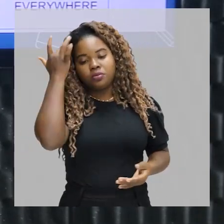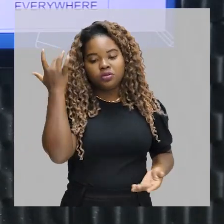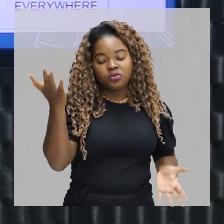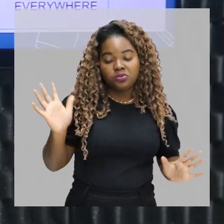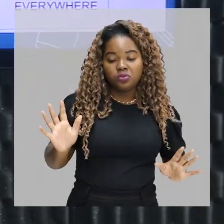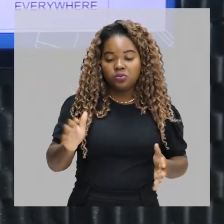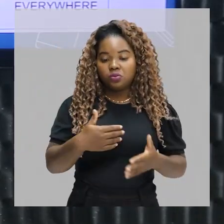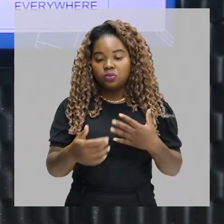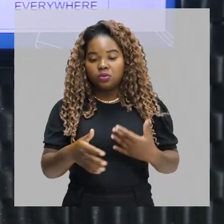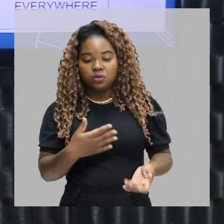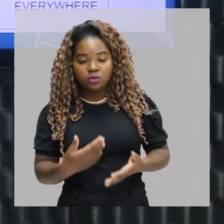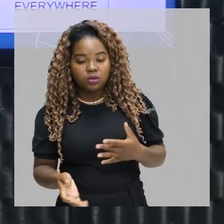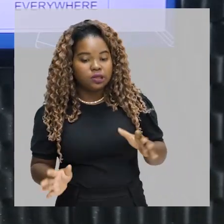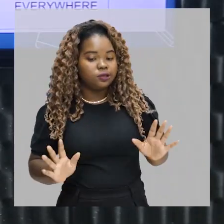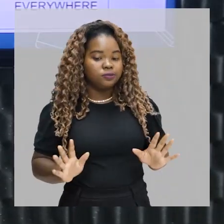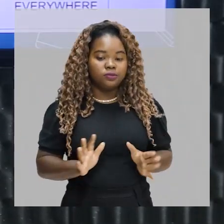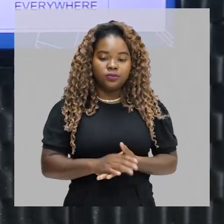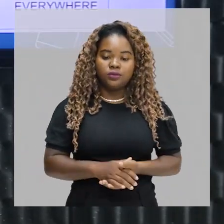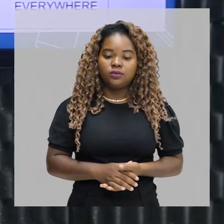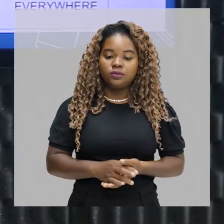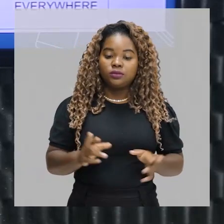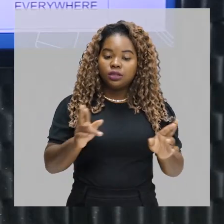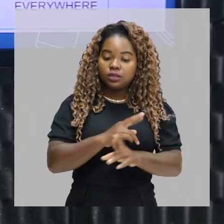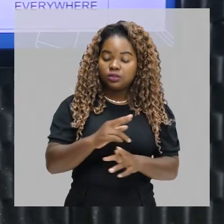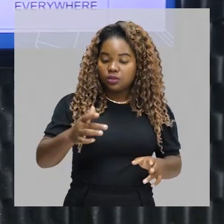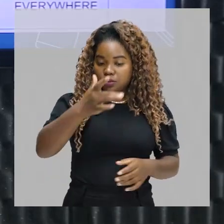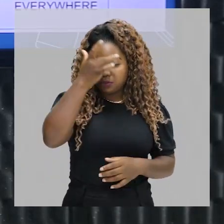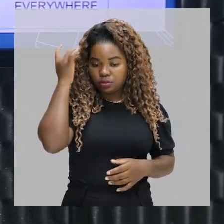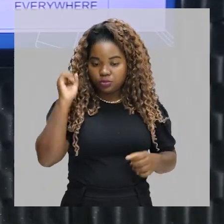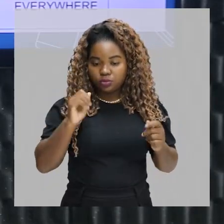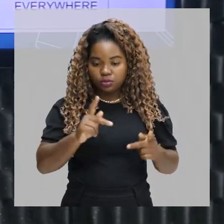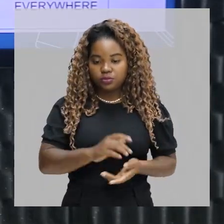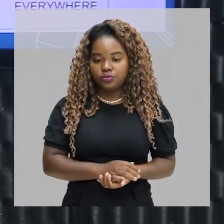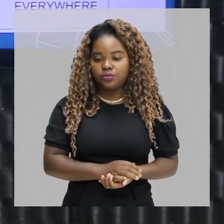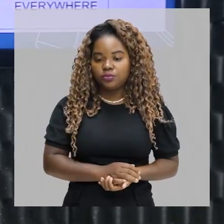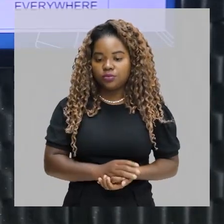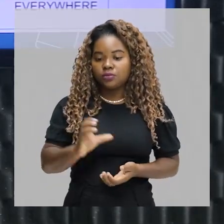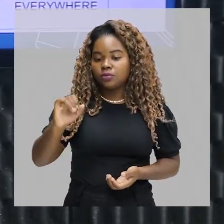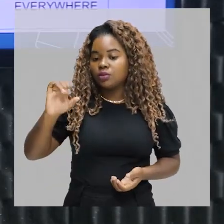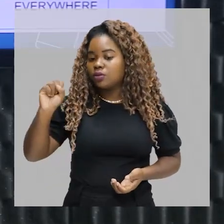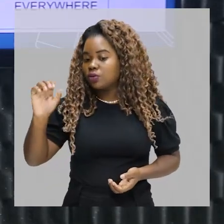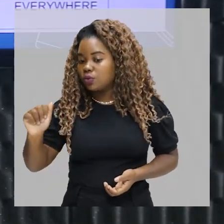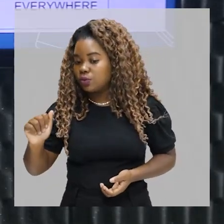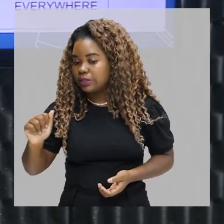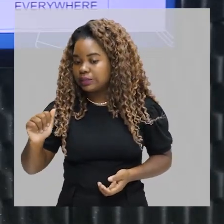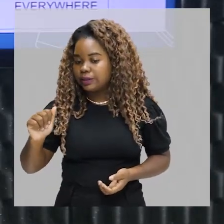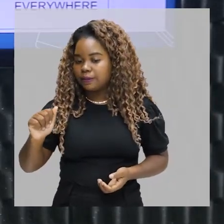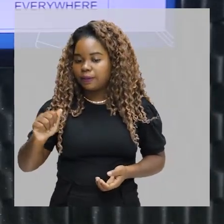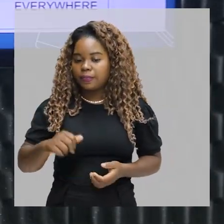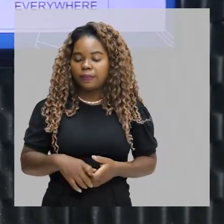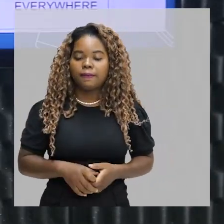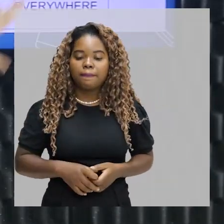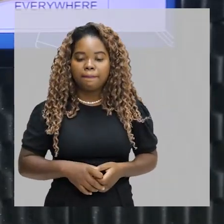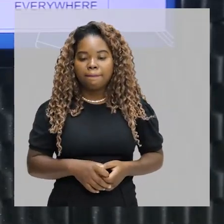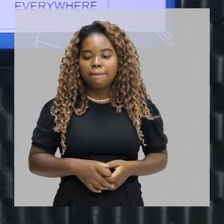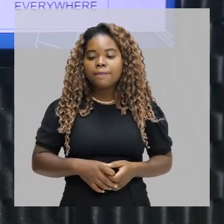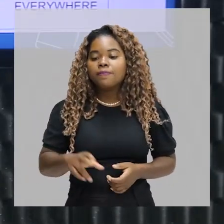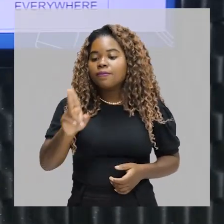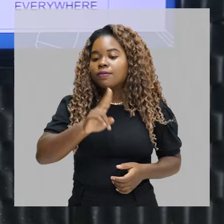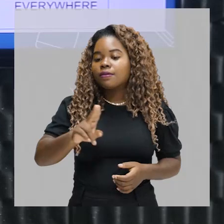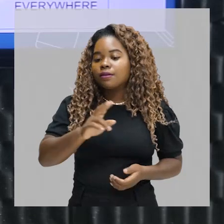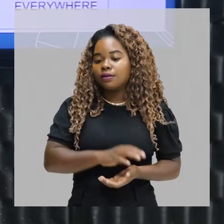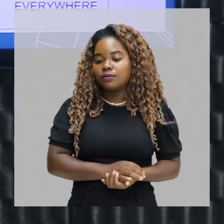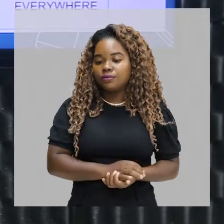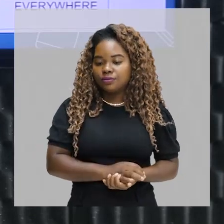qualquer pessoa, nenhuma pessoa ou ninguém e todas as pessoas. Quando eu uso com thin, é coisa. Quando eu